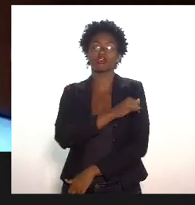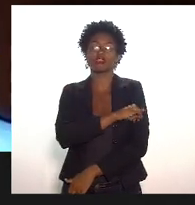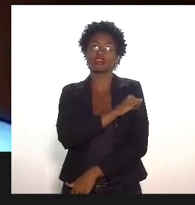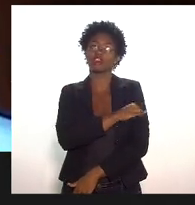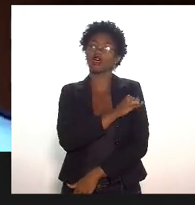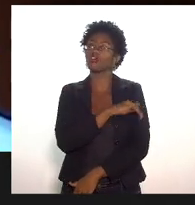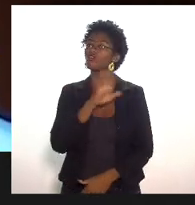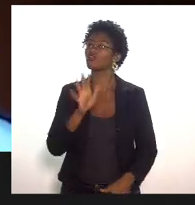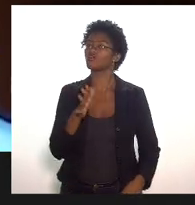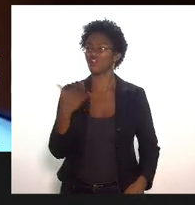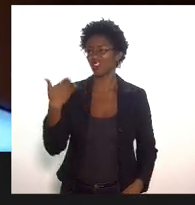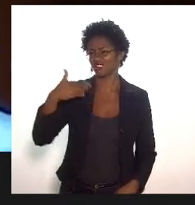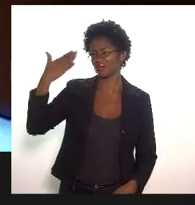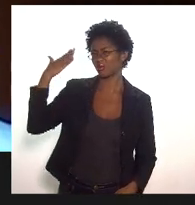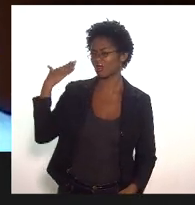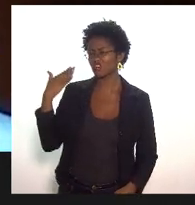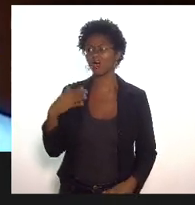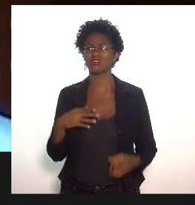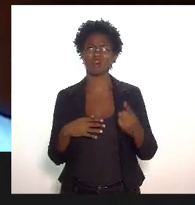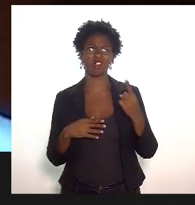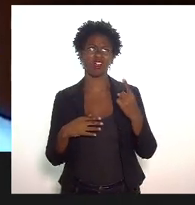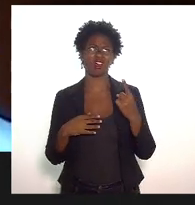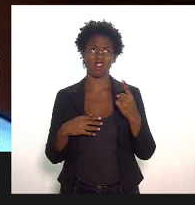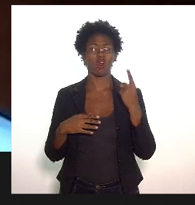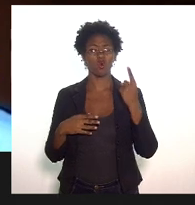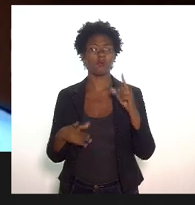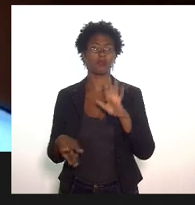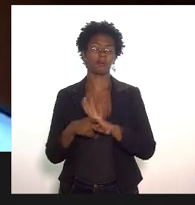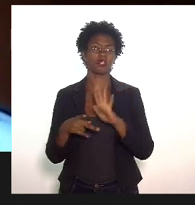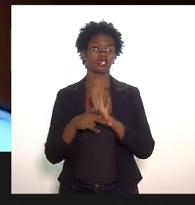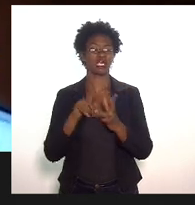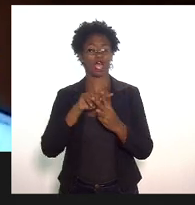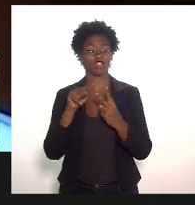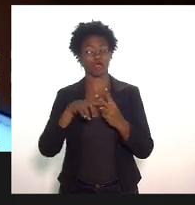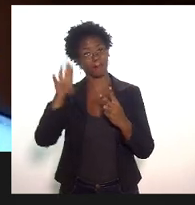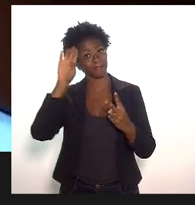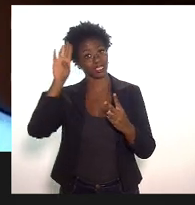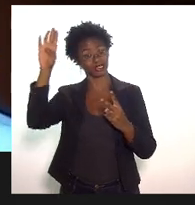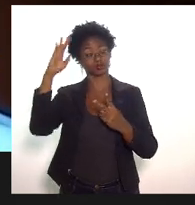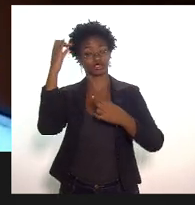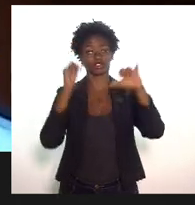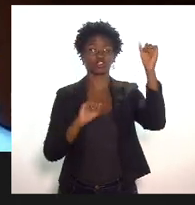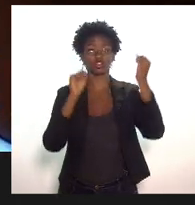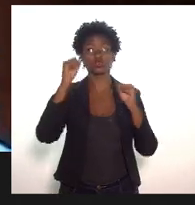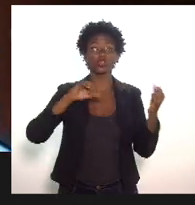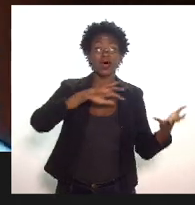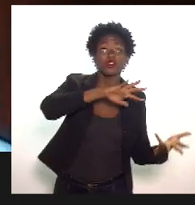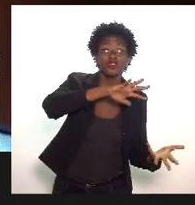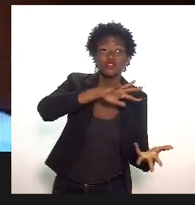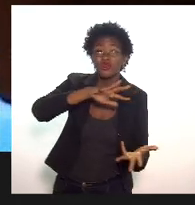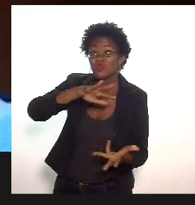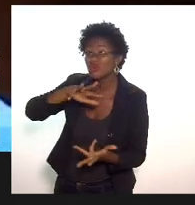a ser uma das duas principais indústrias de construção naval